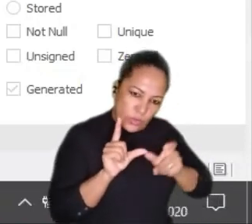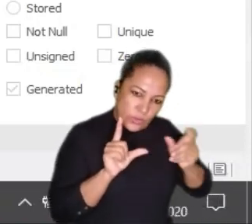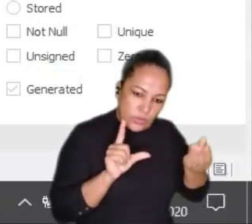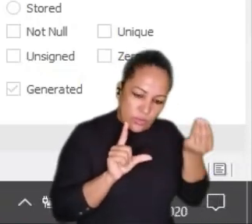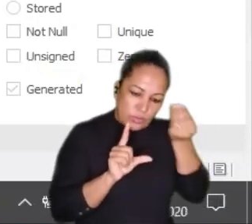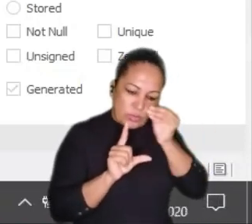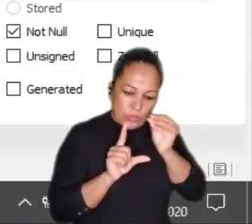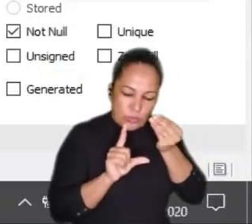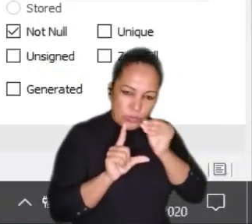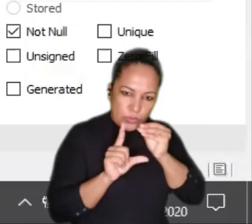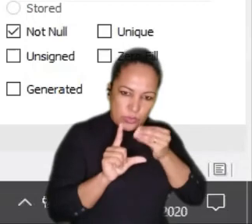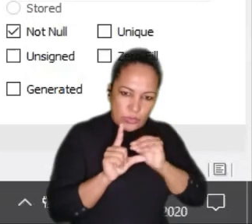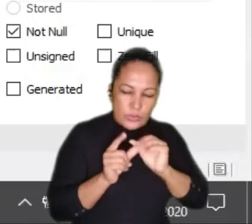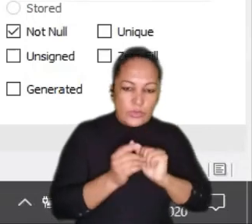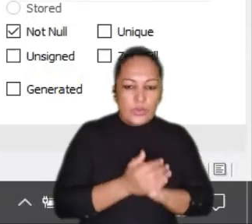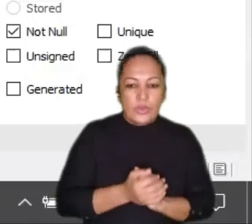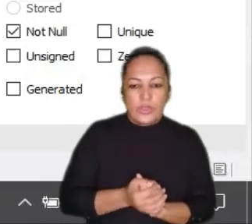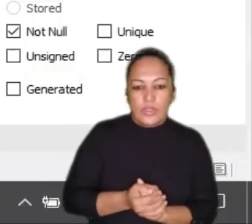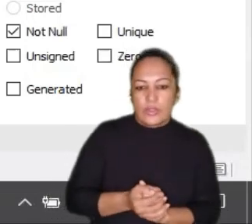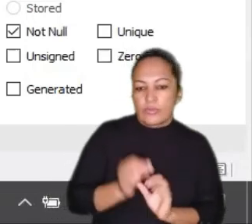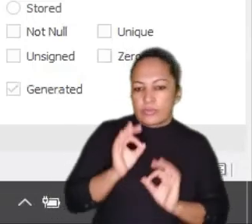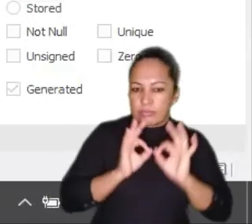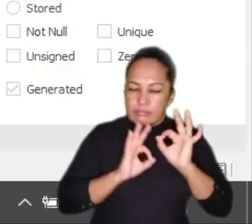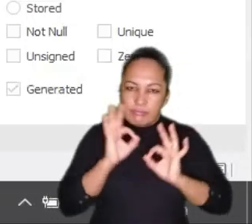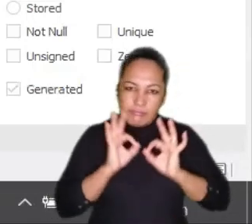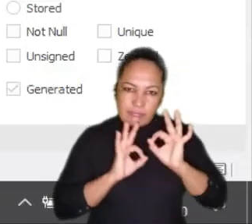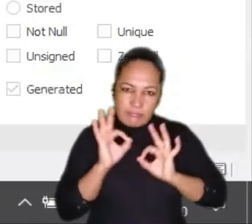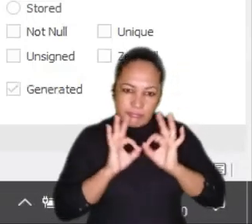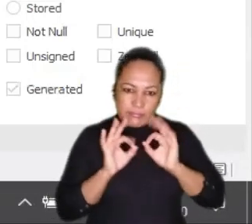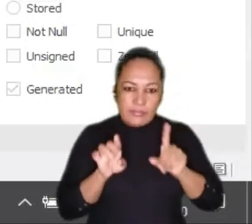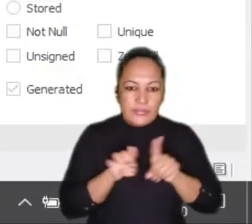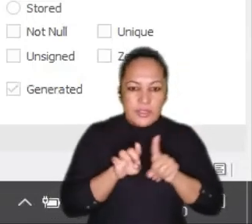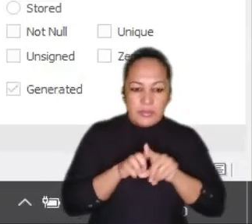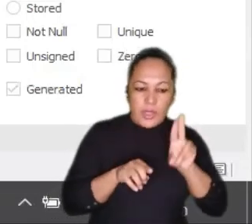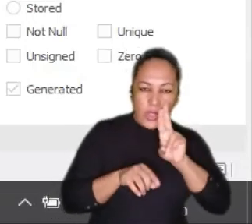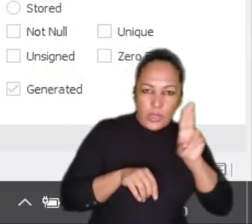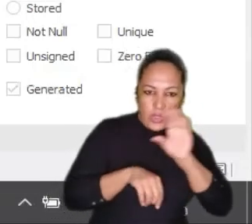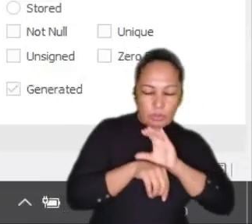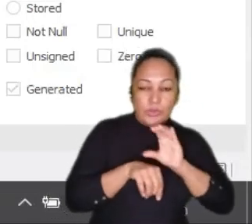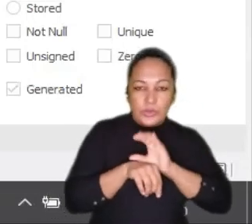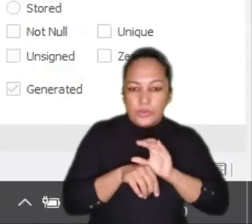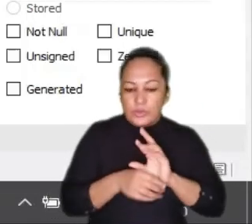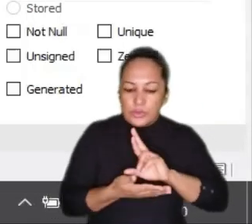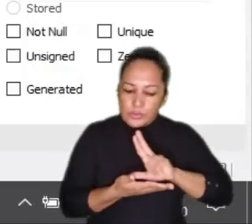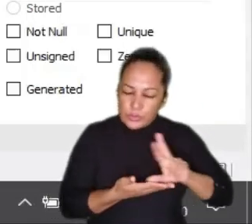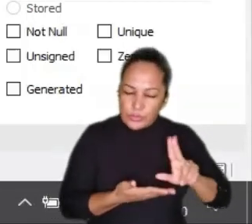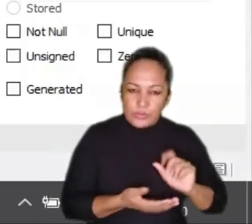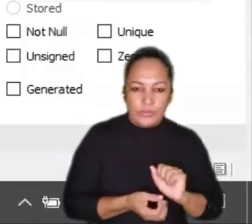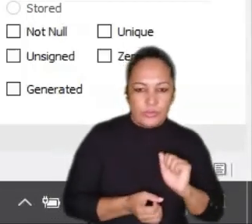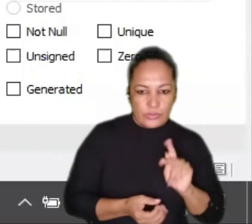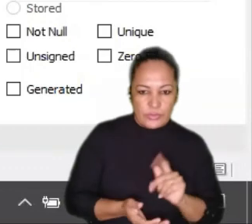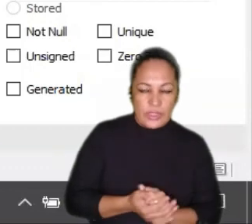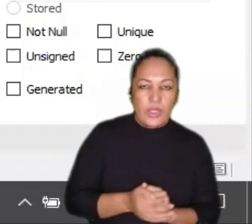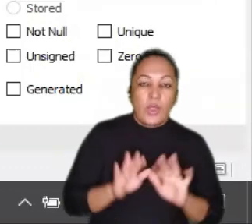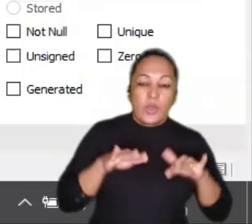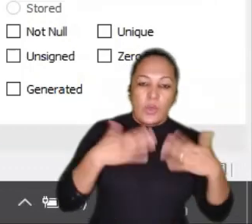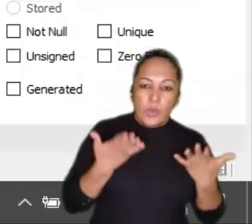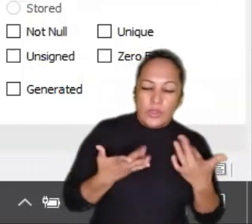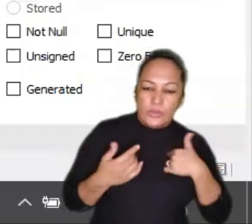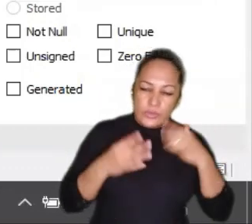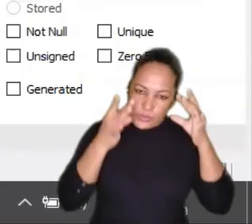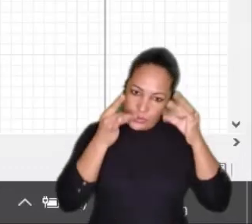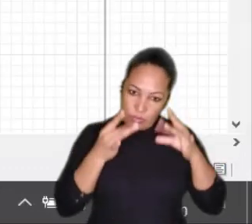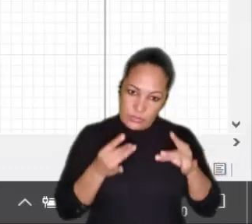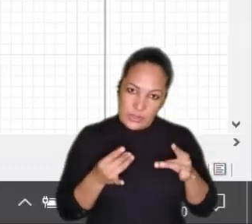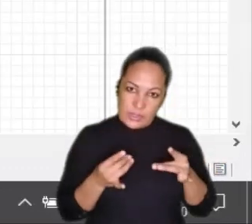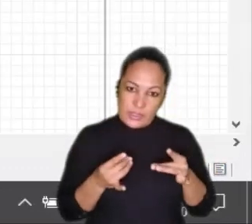as coluninhas dela, ó. ID, e o tipo de dado, aqui o nome do curso e etc, tá?